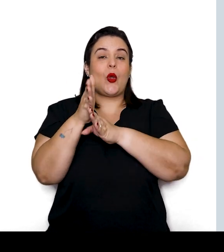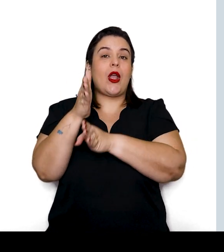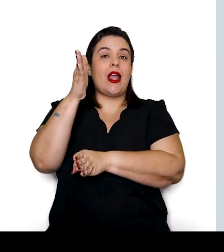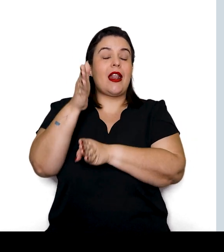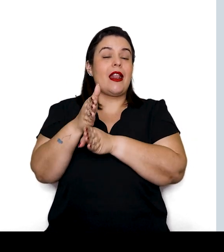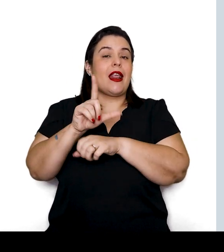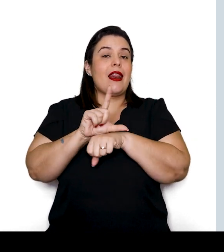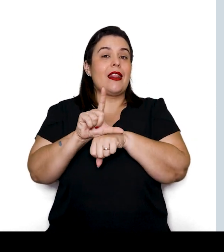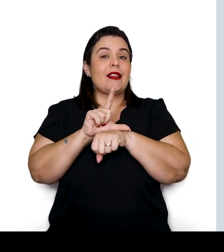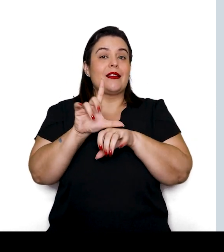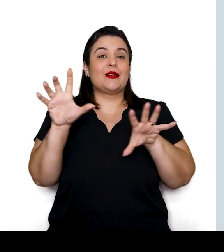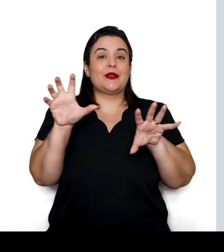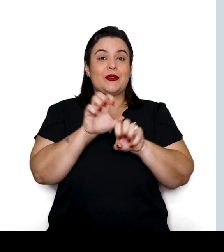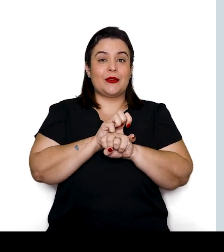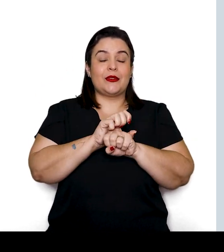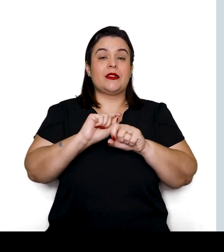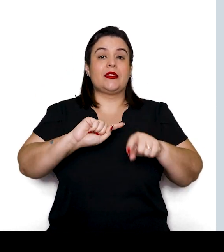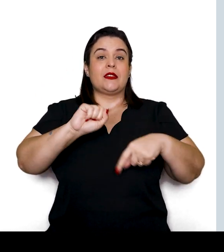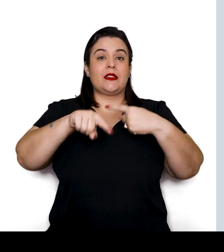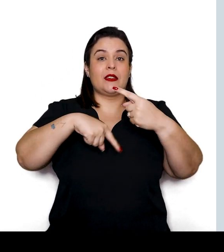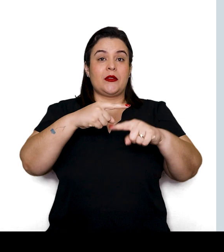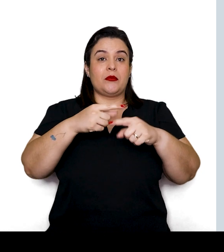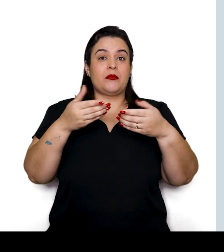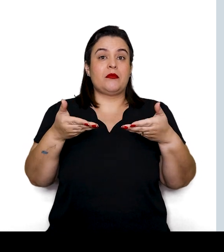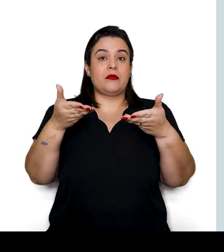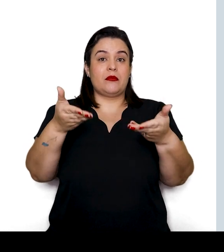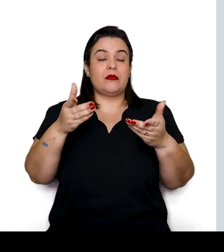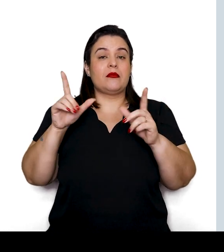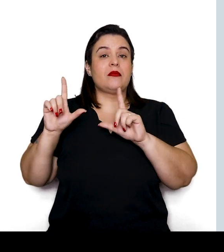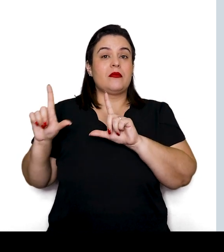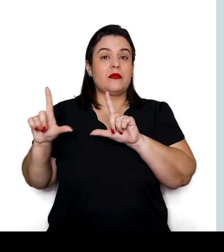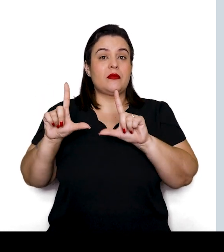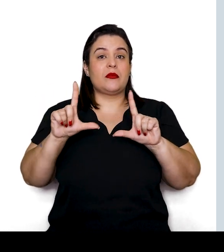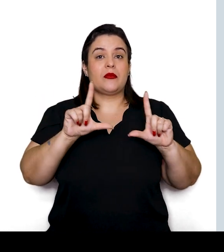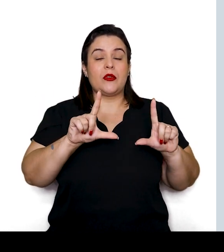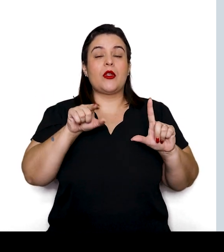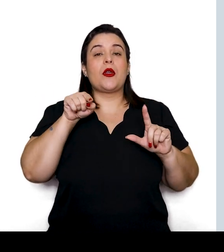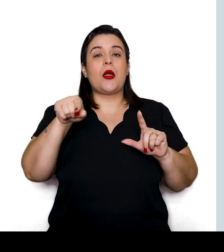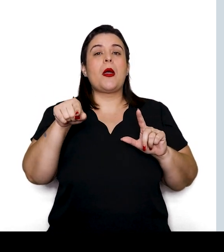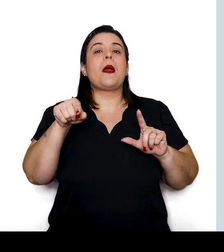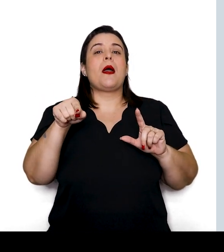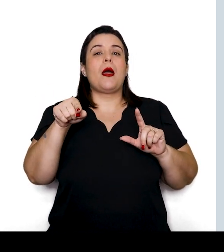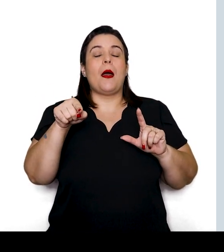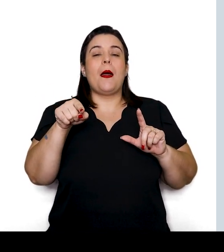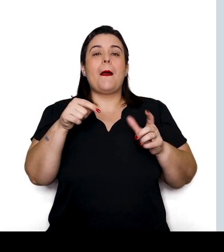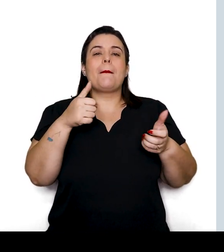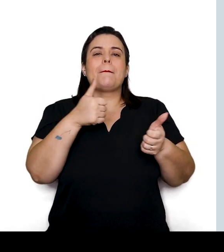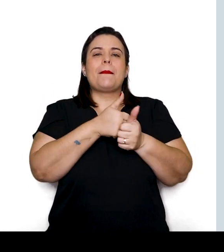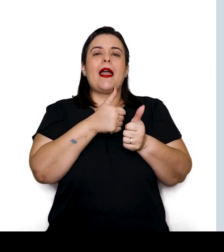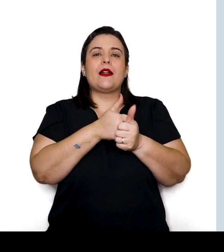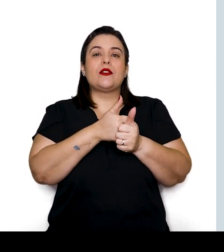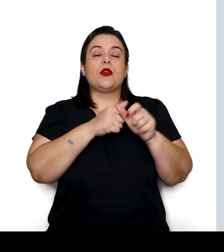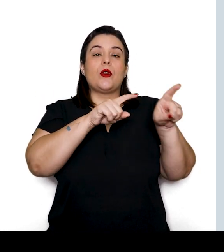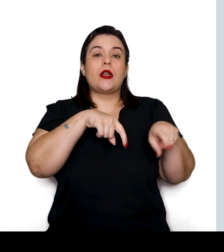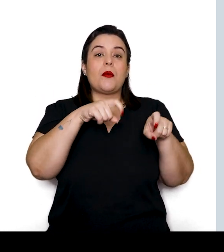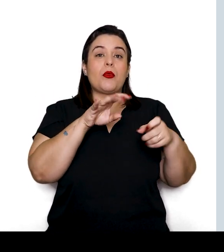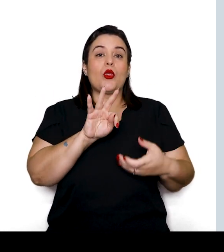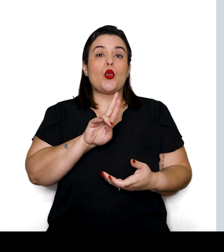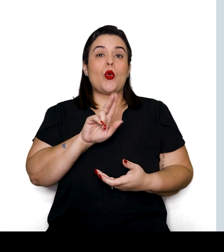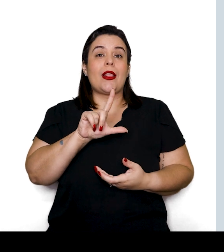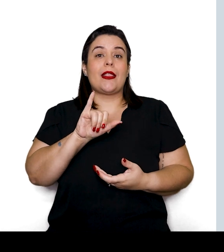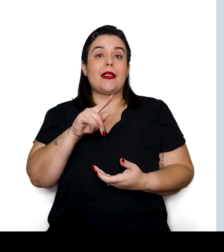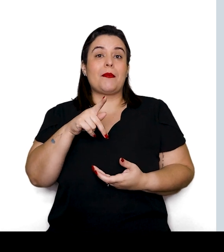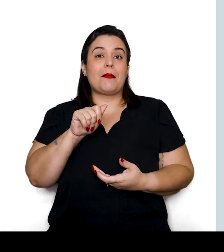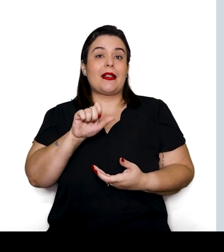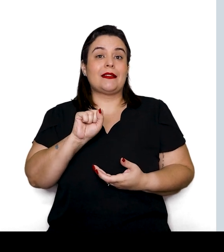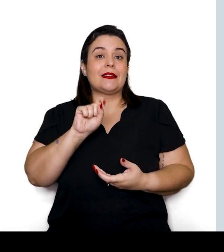em tom lilás escuro. A próxima obra, em Sassenheim, próximo a Harlem, Campo de Tulipas, é a última